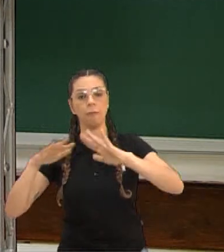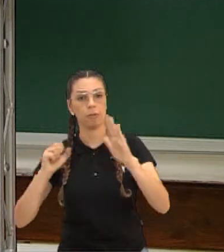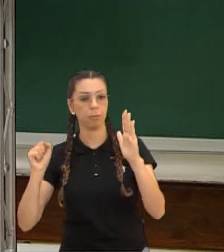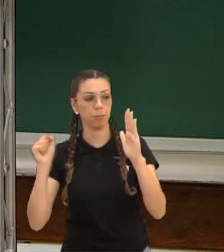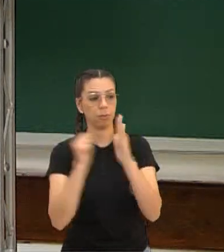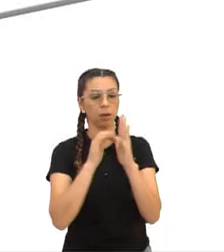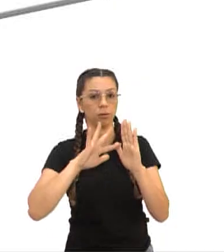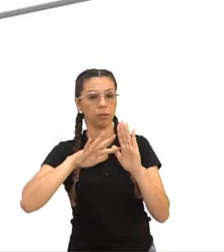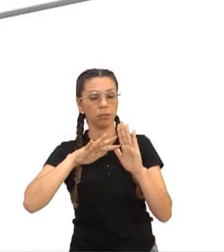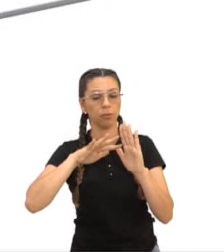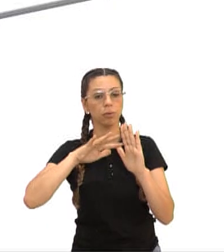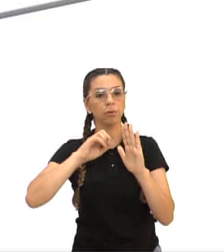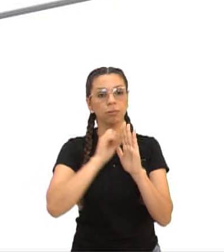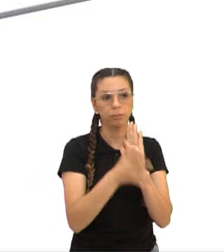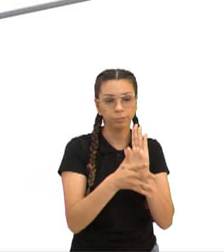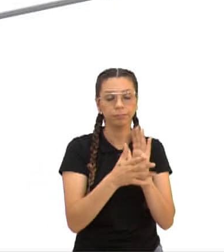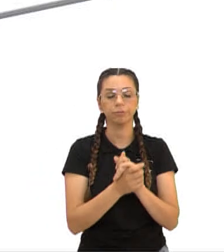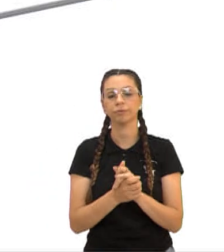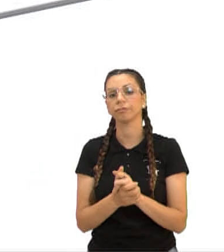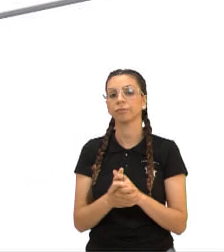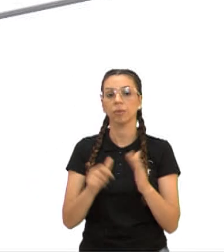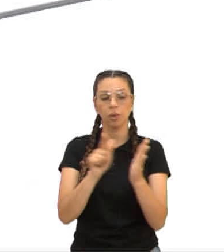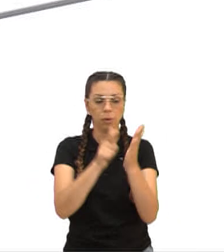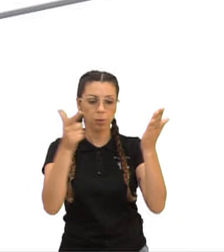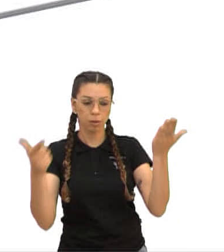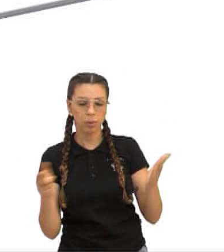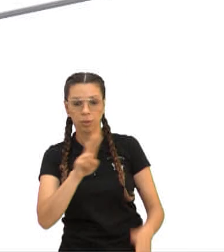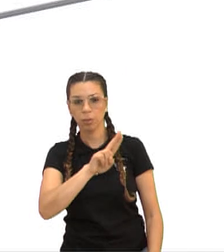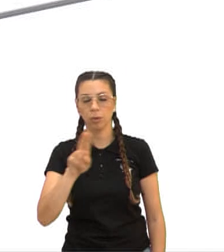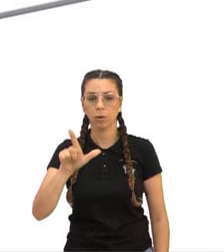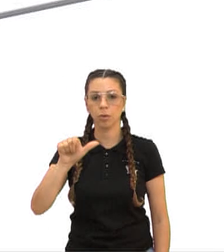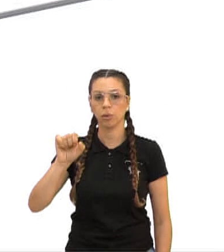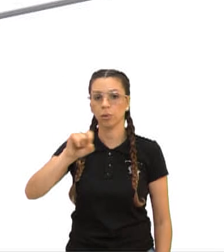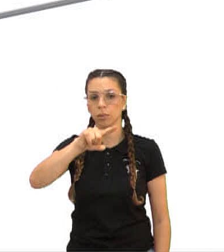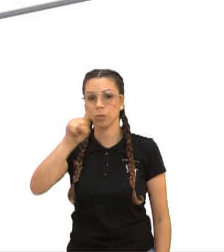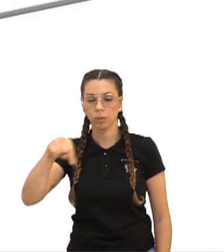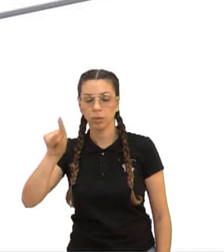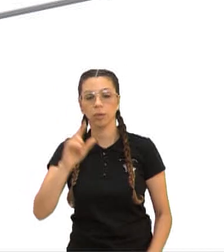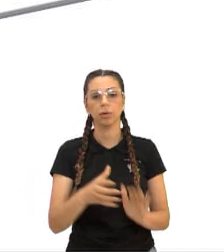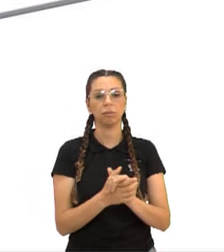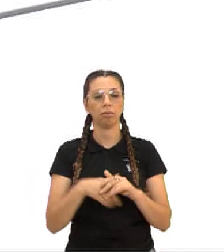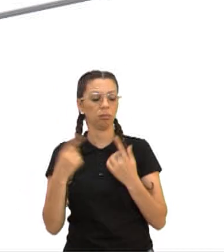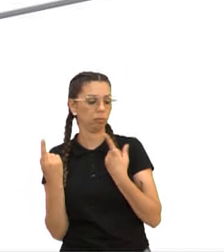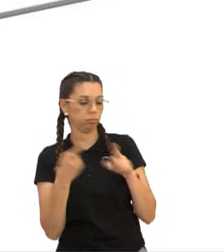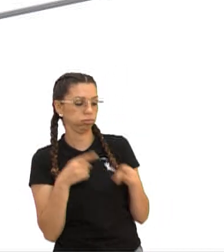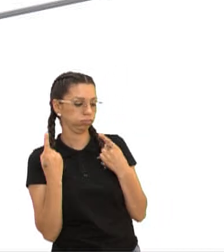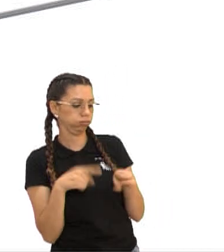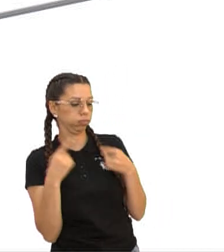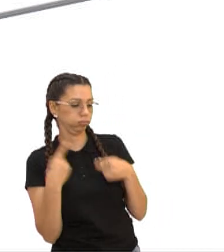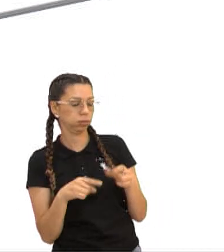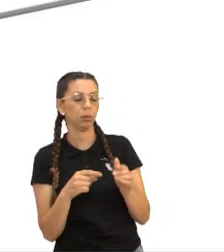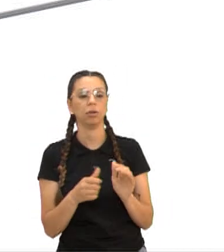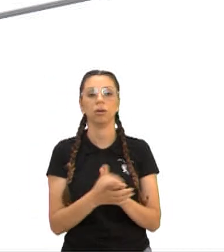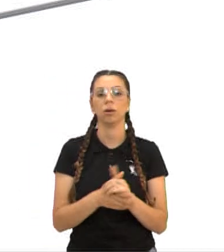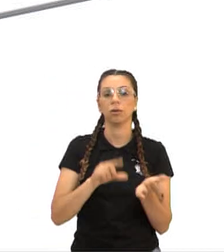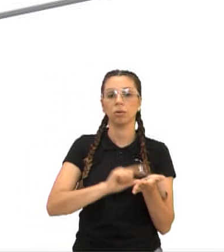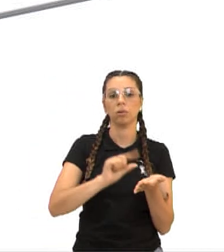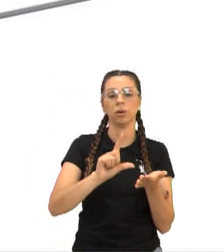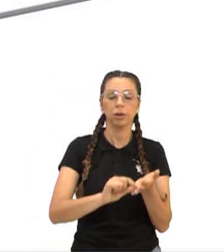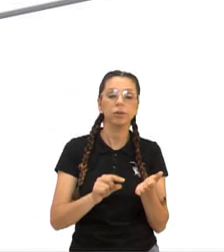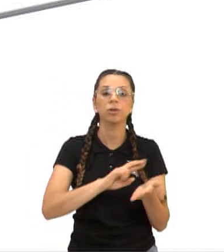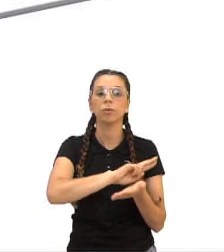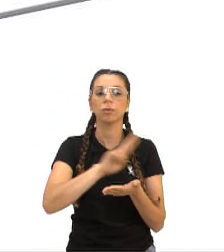Então, vamos lá. Em função da exposição, um jornalista da época chamado Louis Leroy atacou a obra de Monet num artigo intitulado Exibição